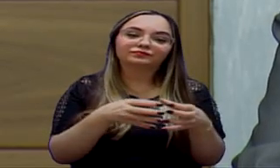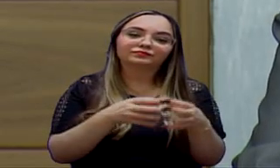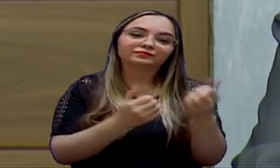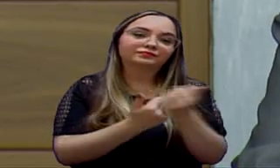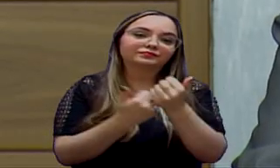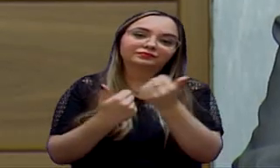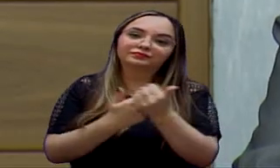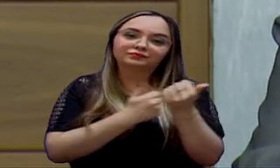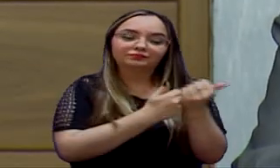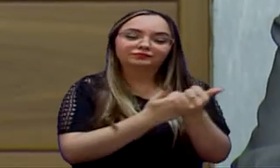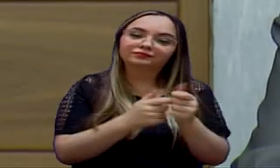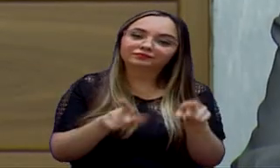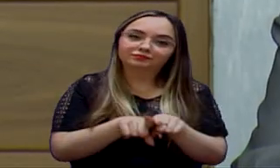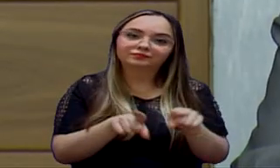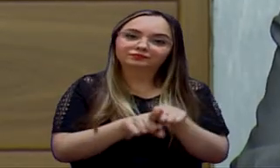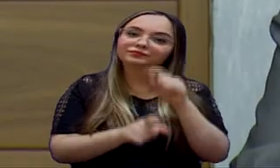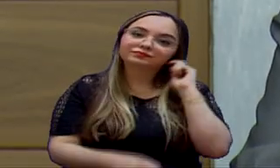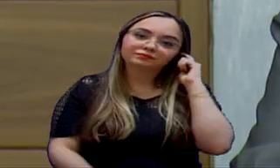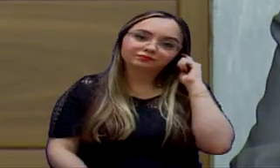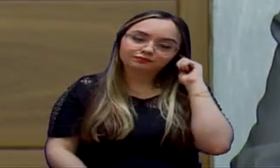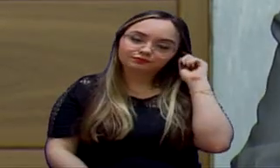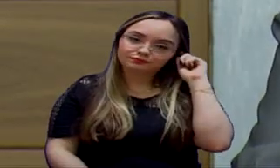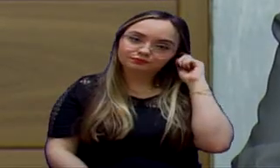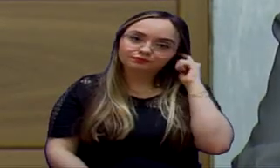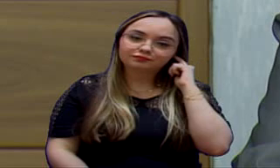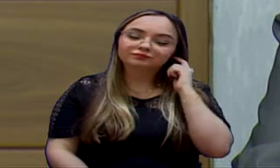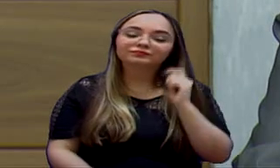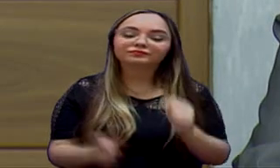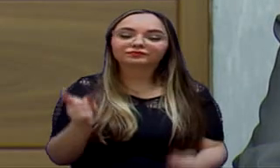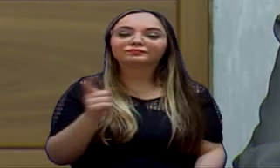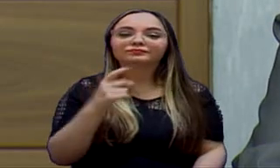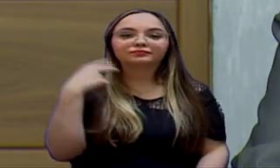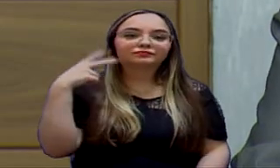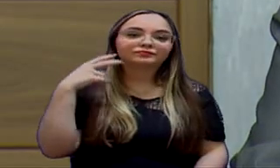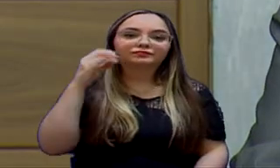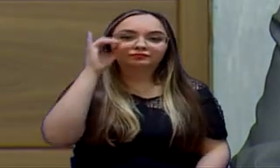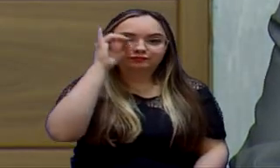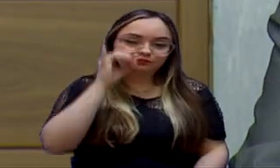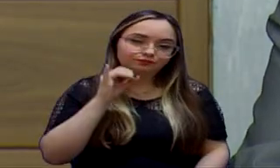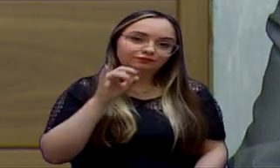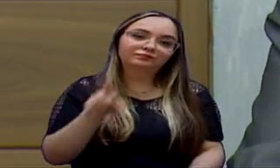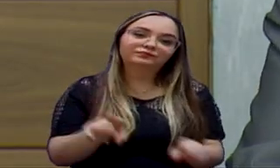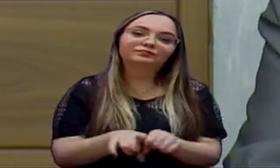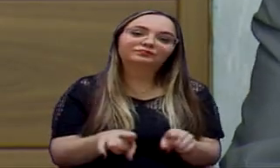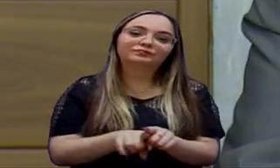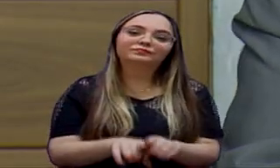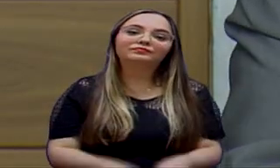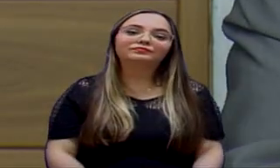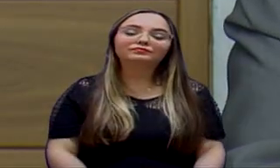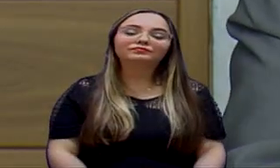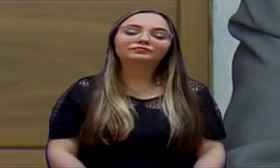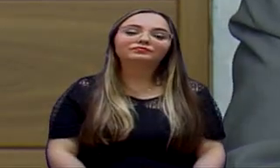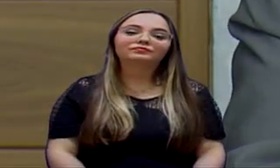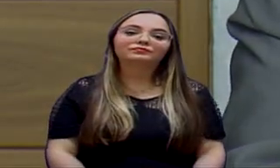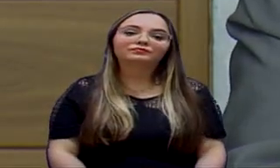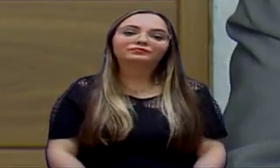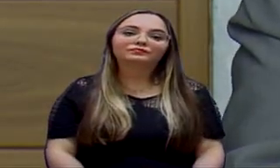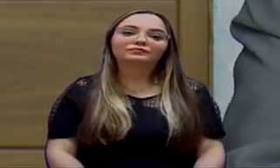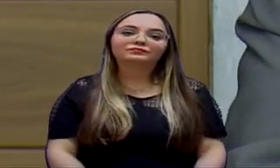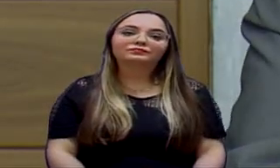estão aqui presentes cumprimentar a vereador Yara que você faz presente aqui também né na nossas dependências